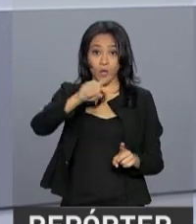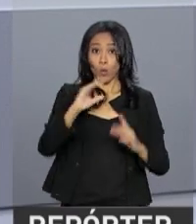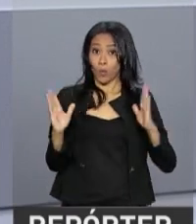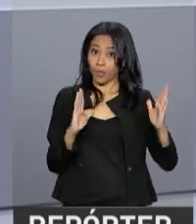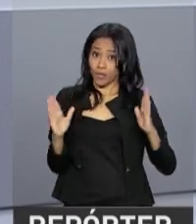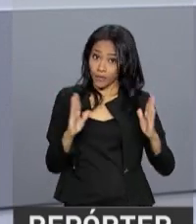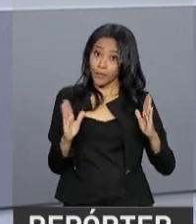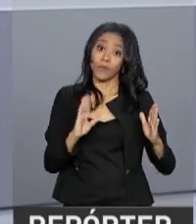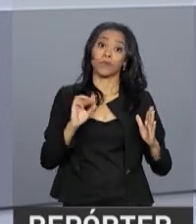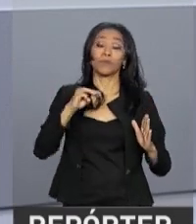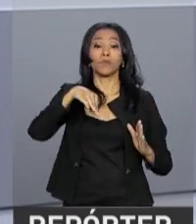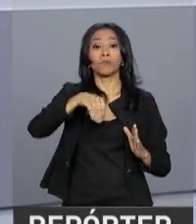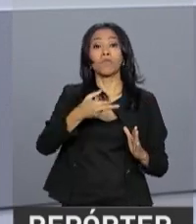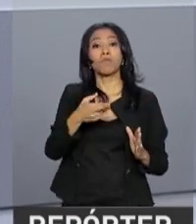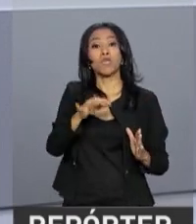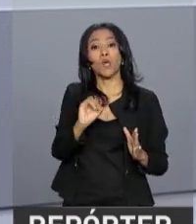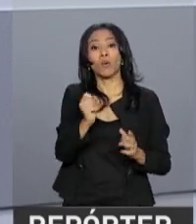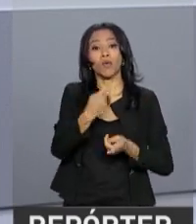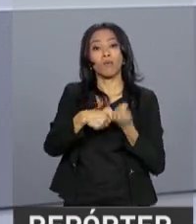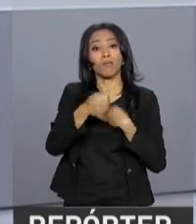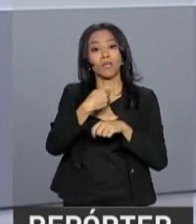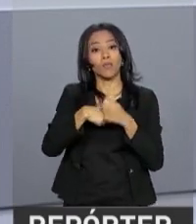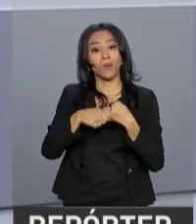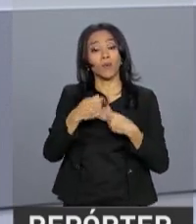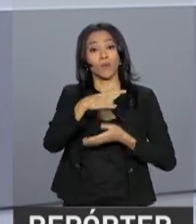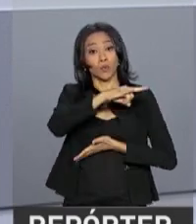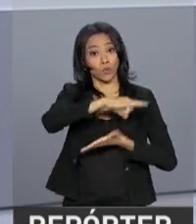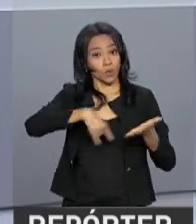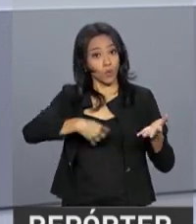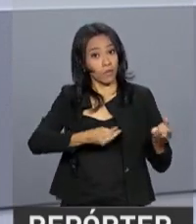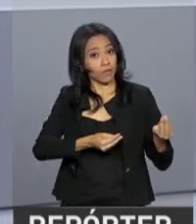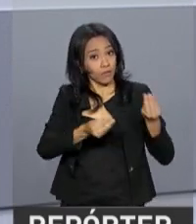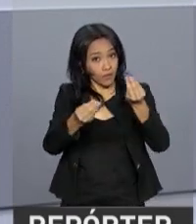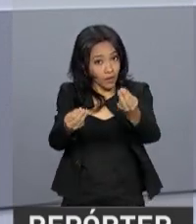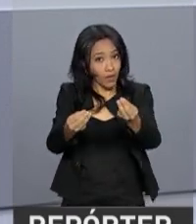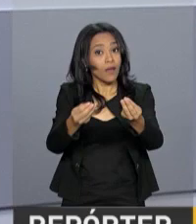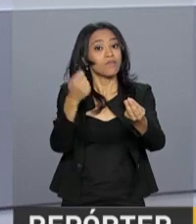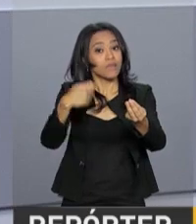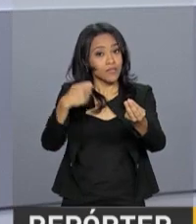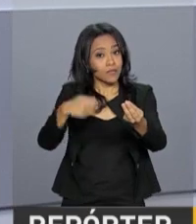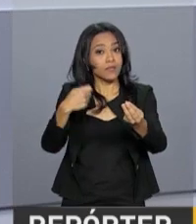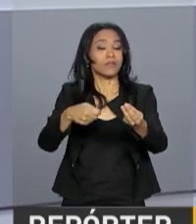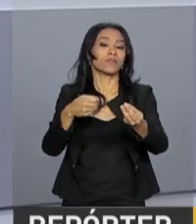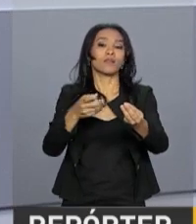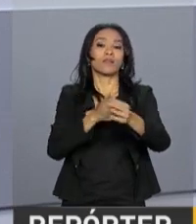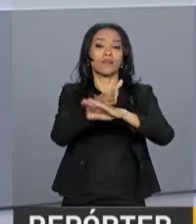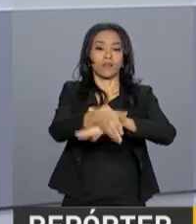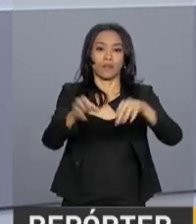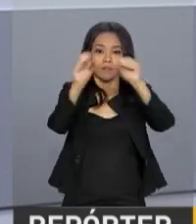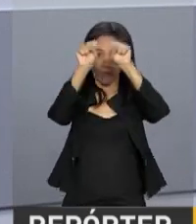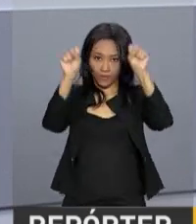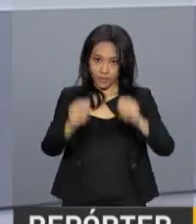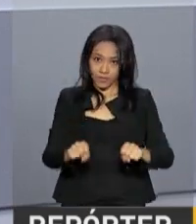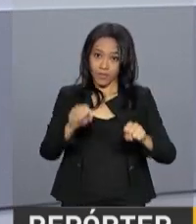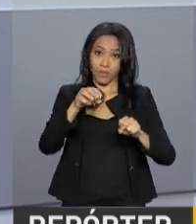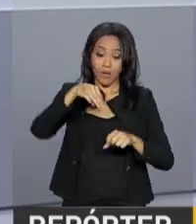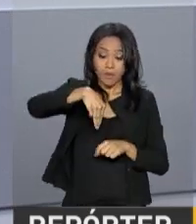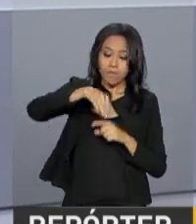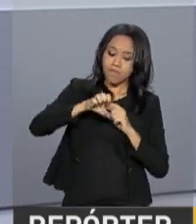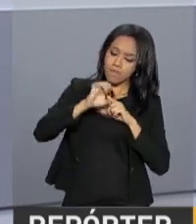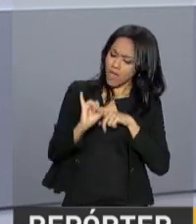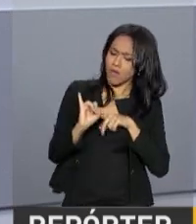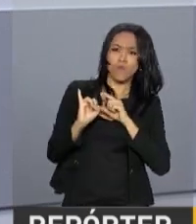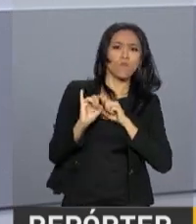quais entregarem a declaração anual de faturamento o documento deve ser preenchido e enviado pelo portal do empreendedor mei é aquela pessoa